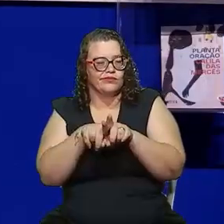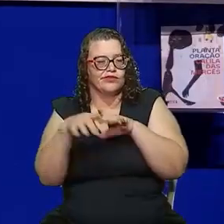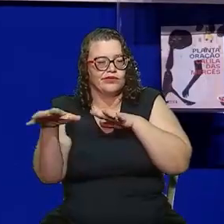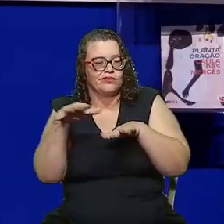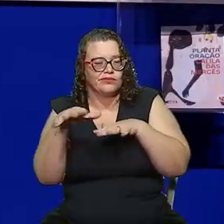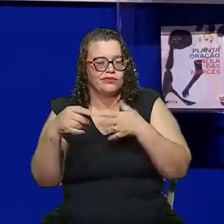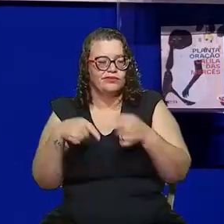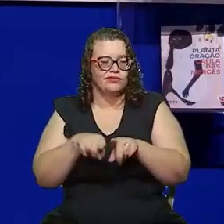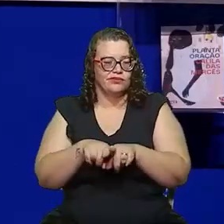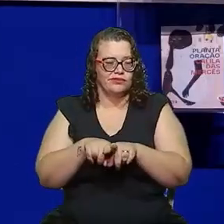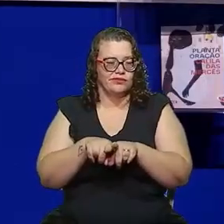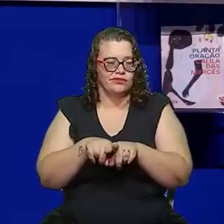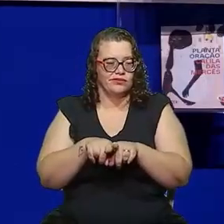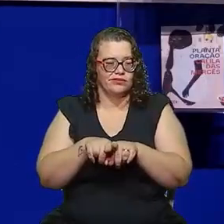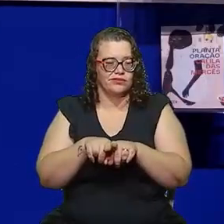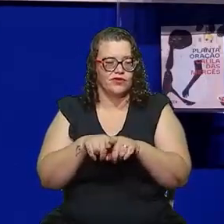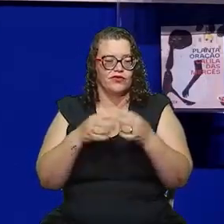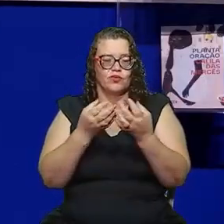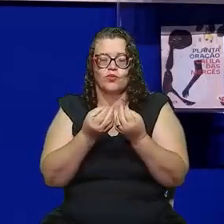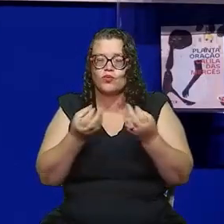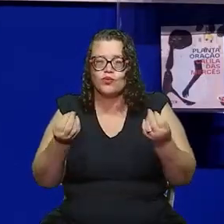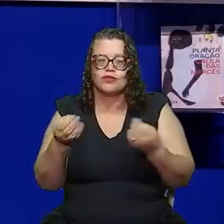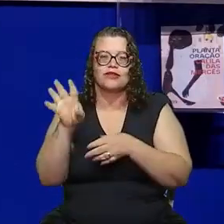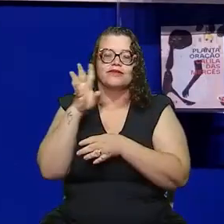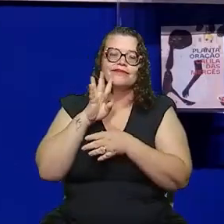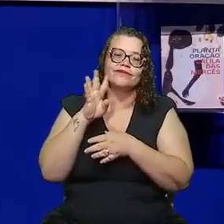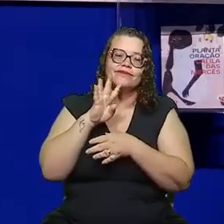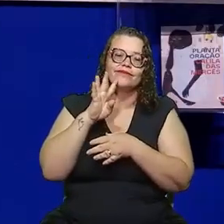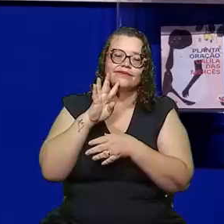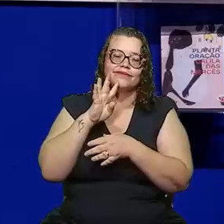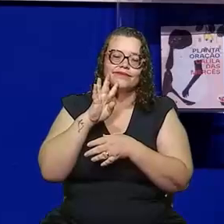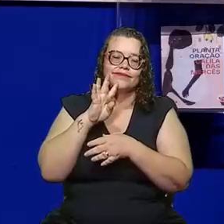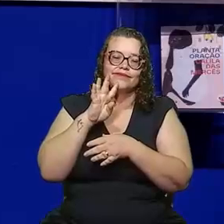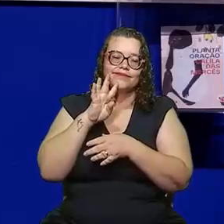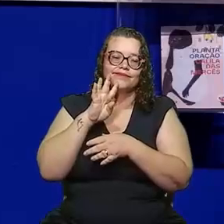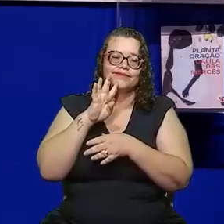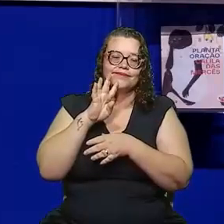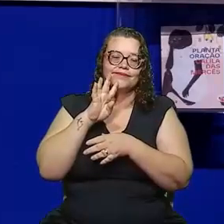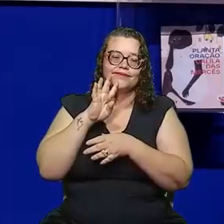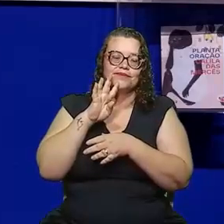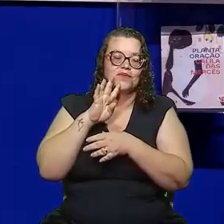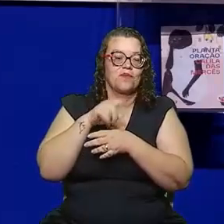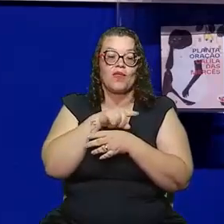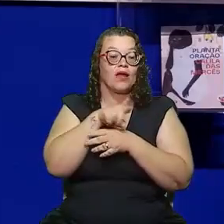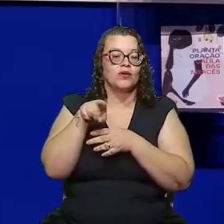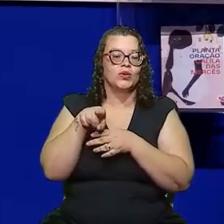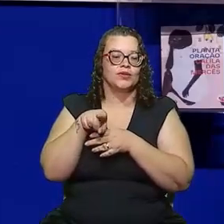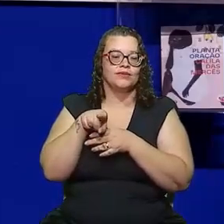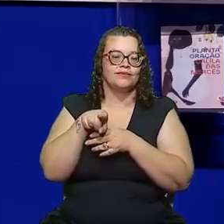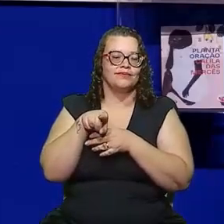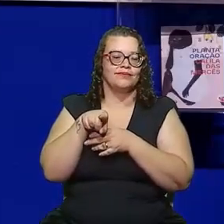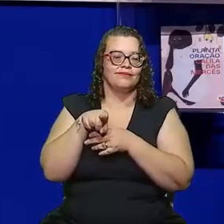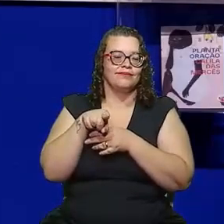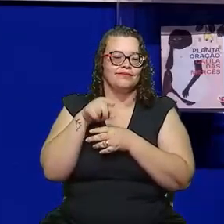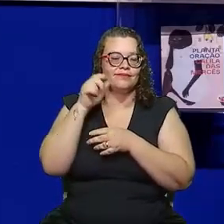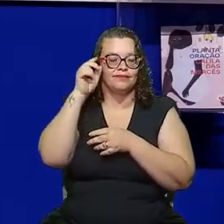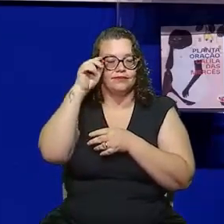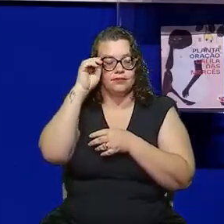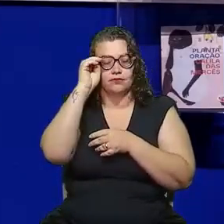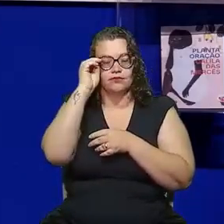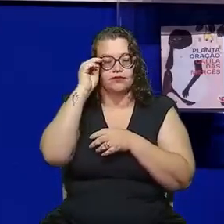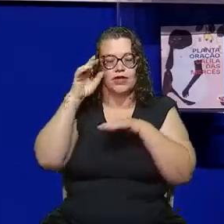densidade. E foi muito legal, né? Você sair um pouco, né,